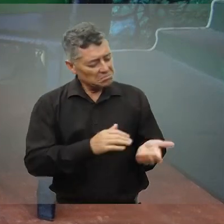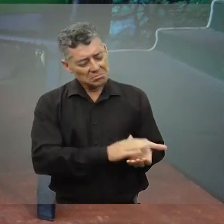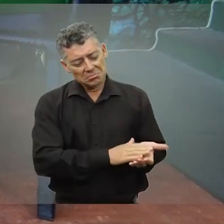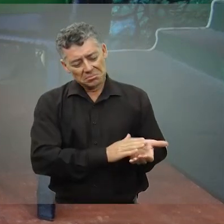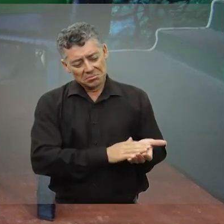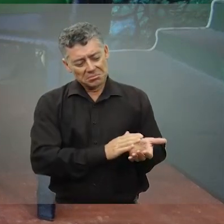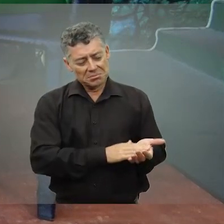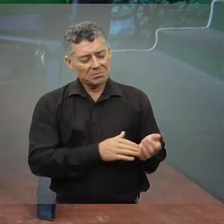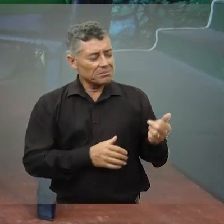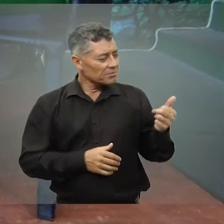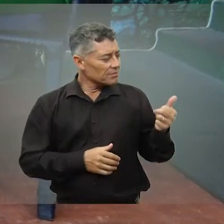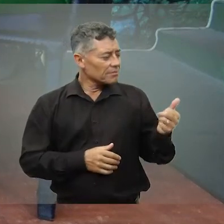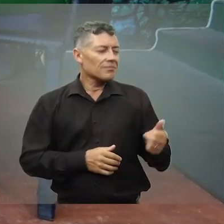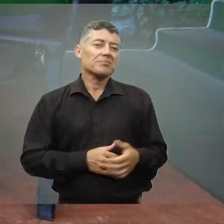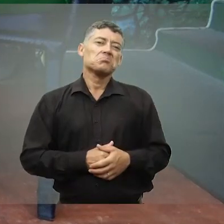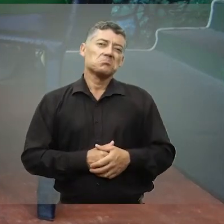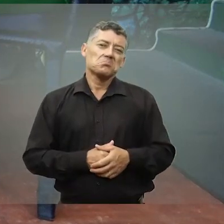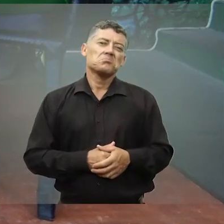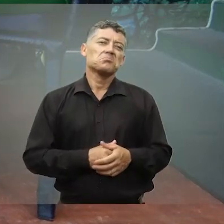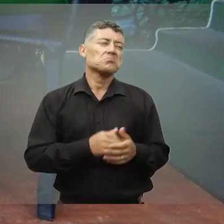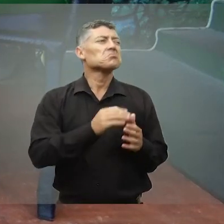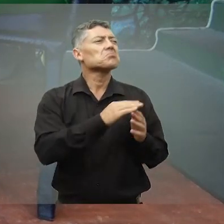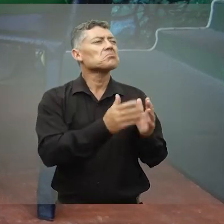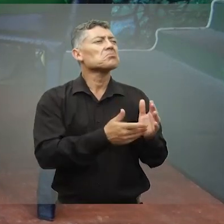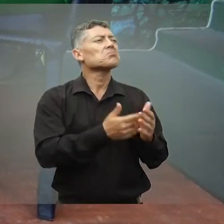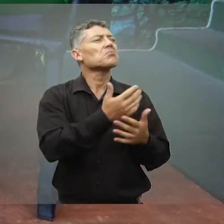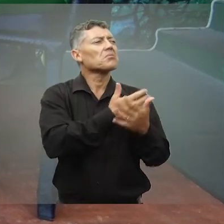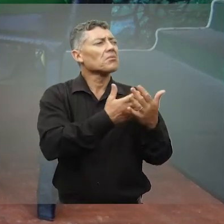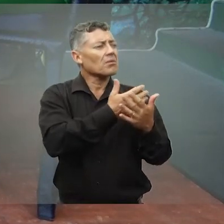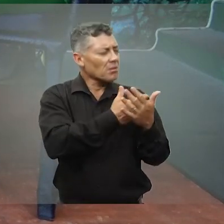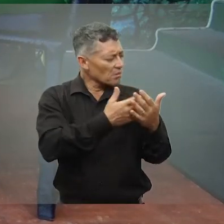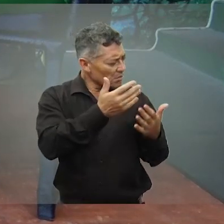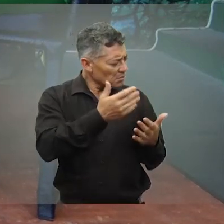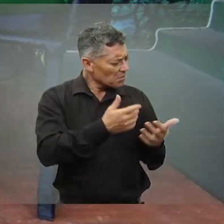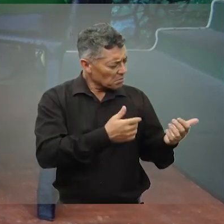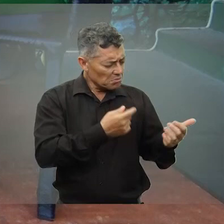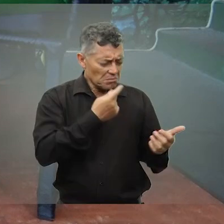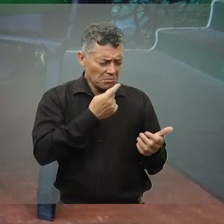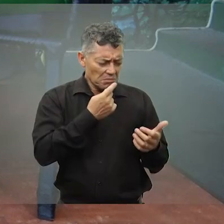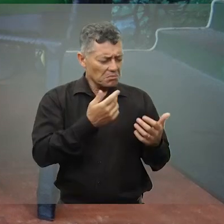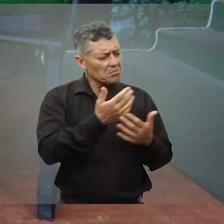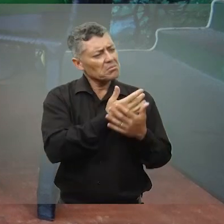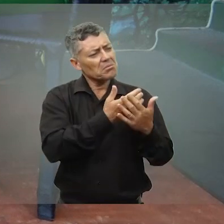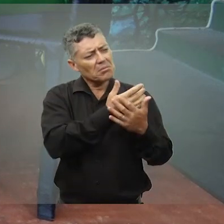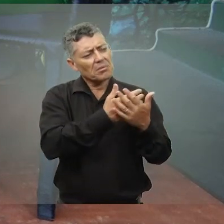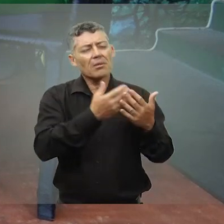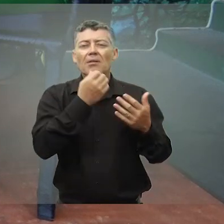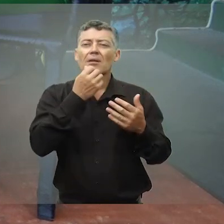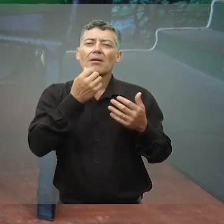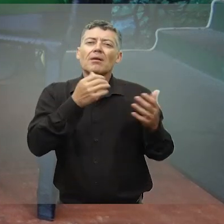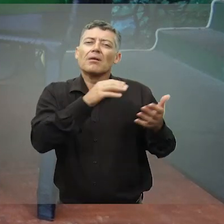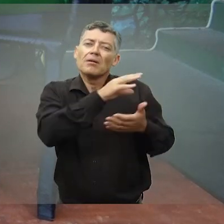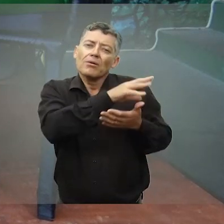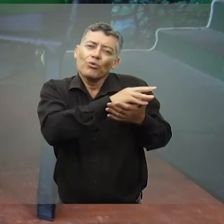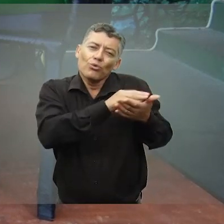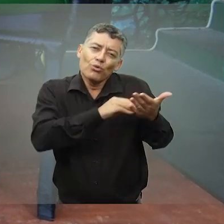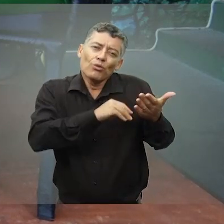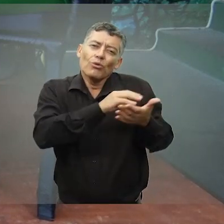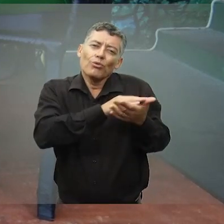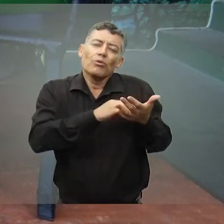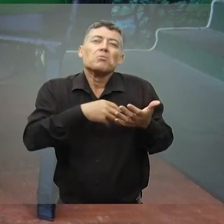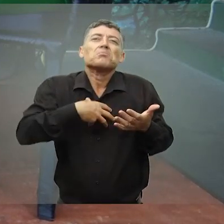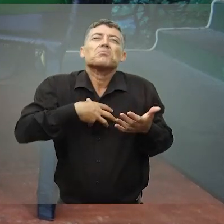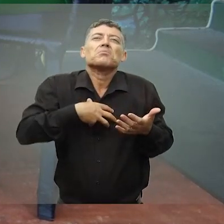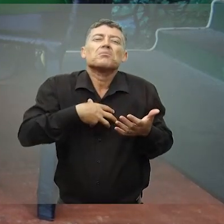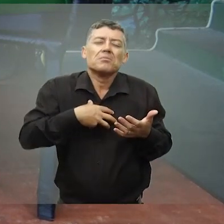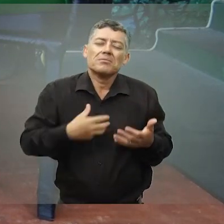Virou um hino, né? Exatamente, é um hino, todo mundo canta. E o público, acho que quando você solta uma canção dessa, todo mundo canta junto. Aquele espírito, assim, o